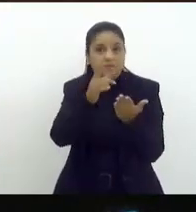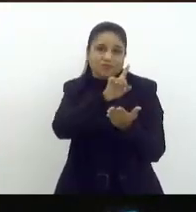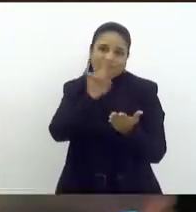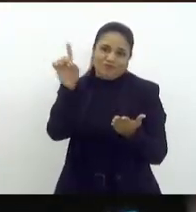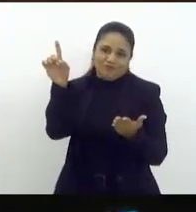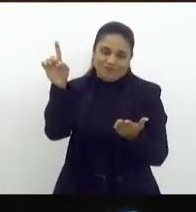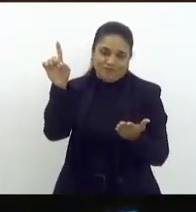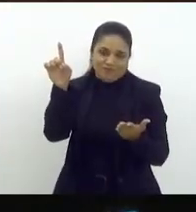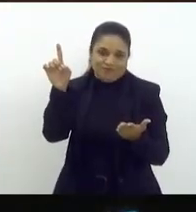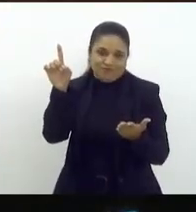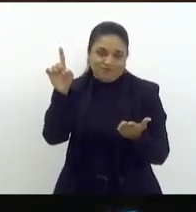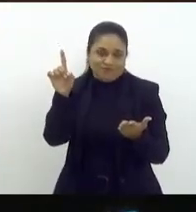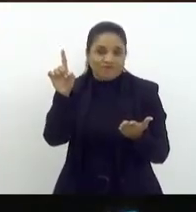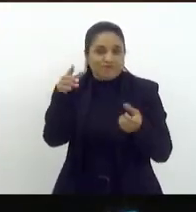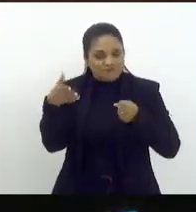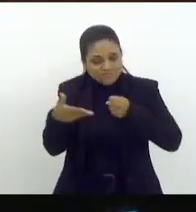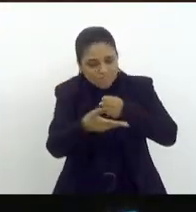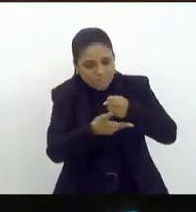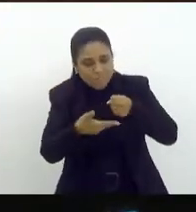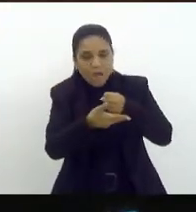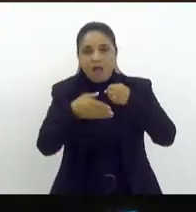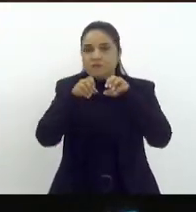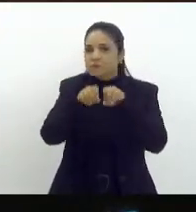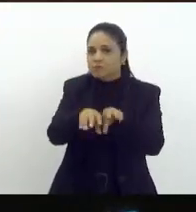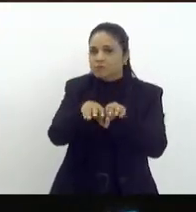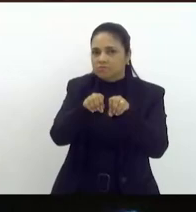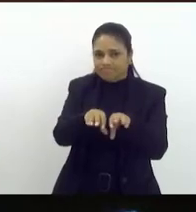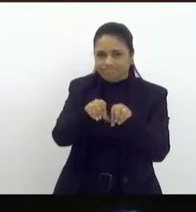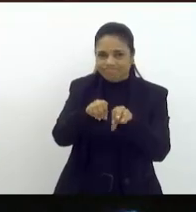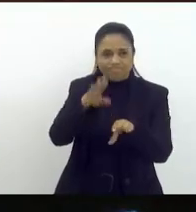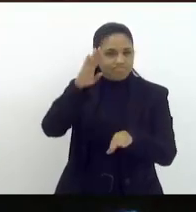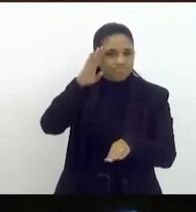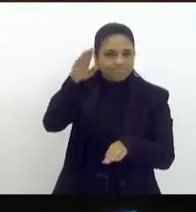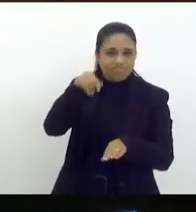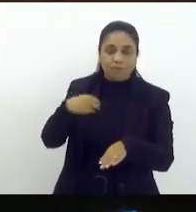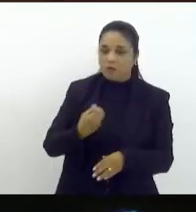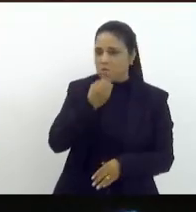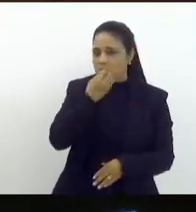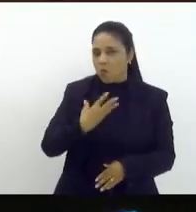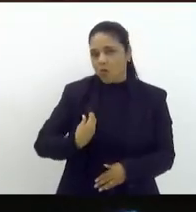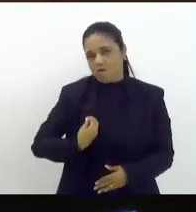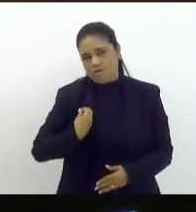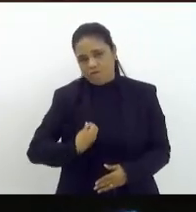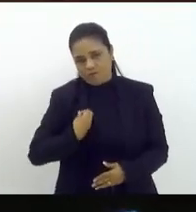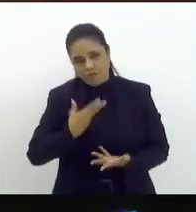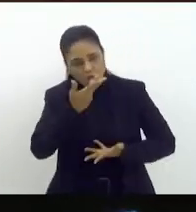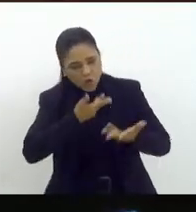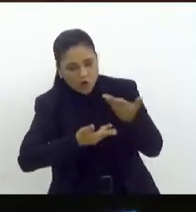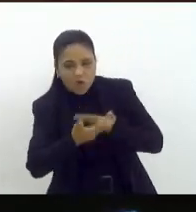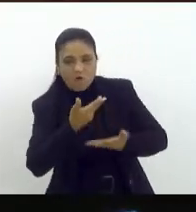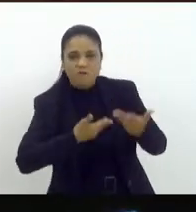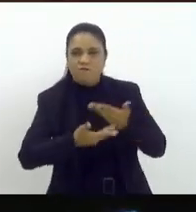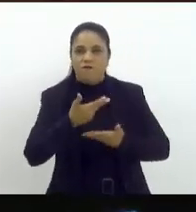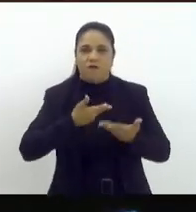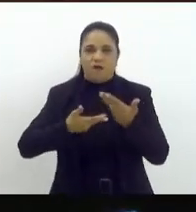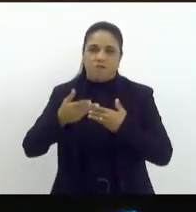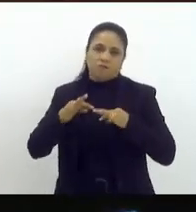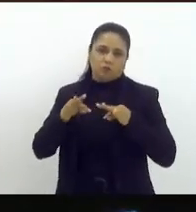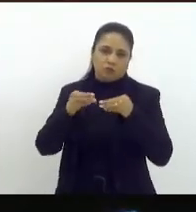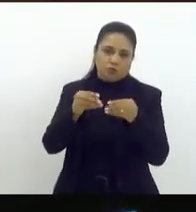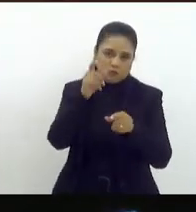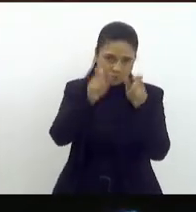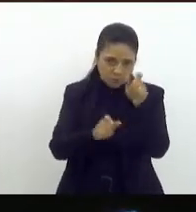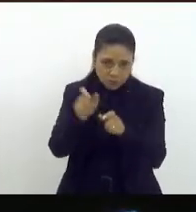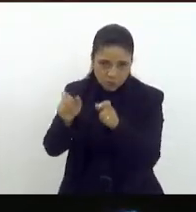ensinamentos básicos e princípios básicos que é do bom viver da boa convivência com todos que foi o que o senhor Jesus